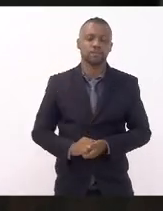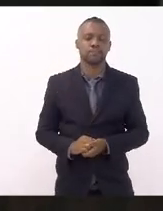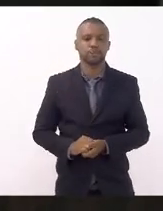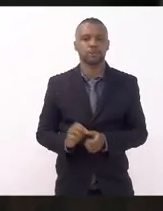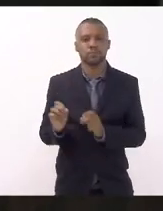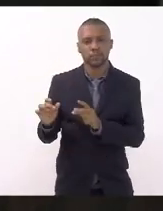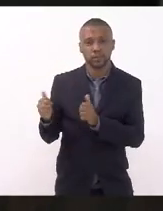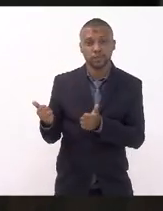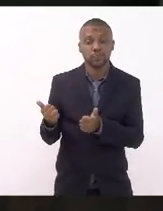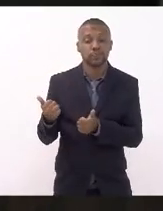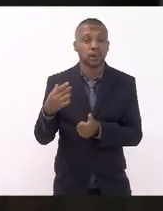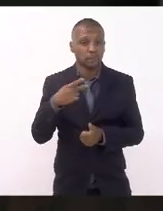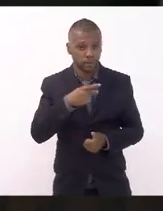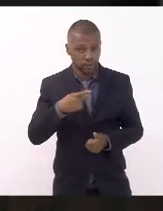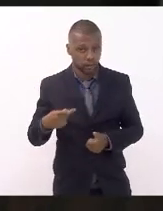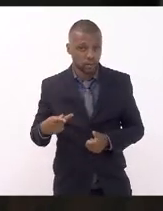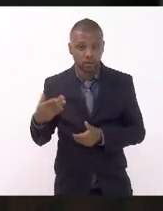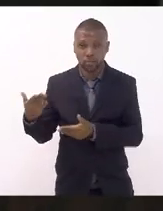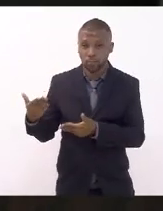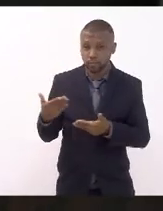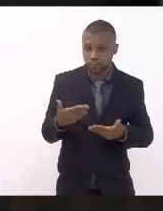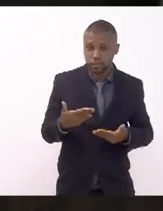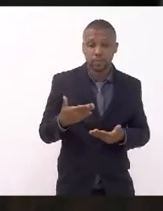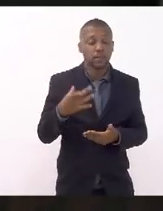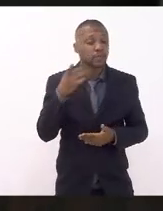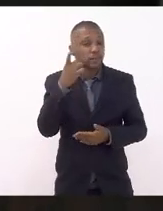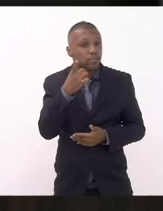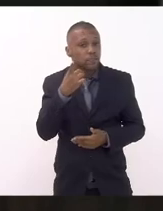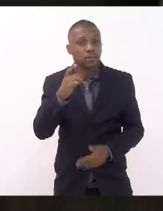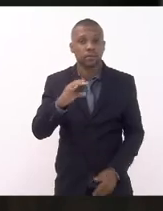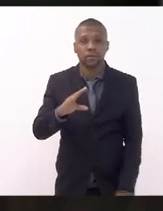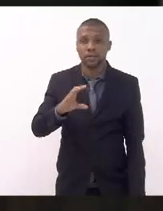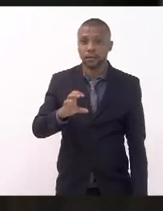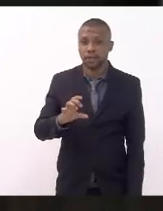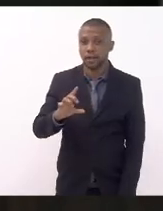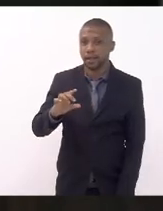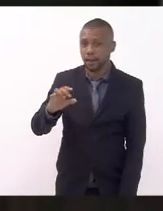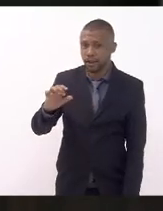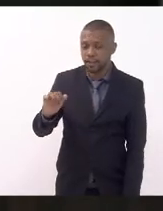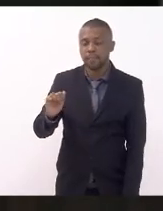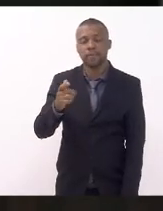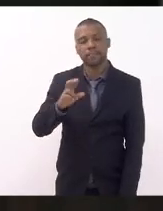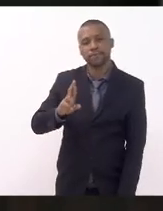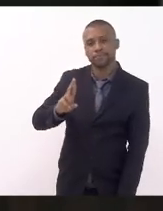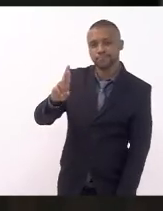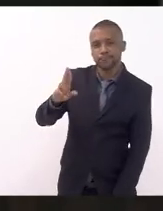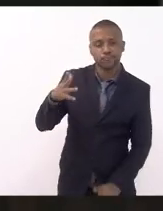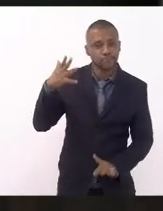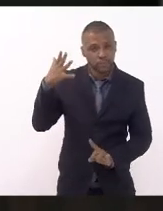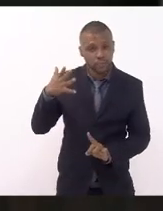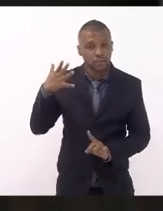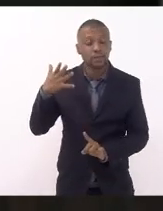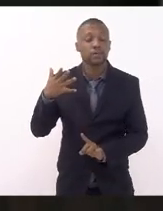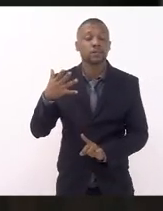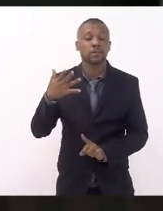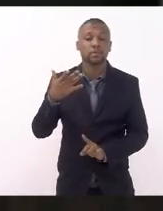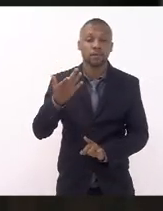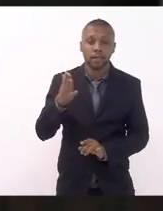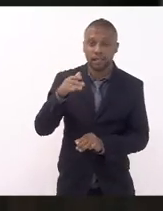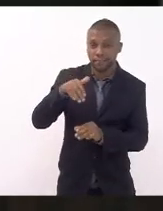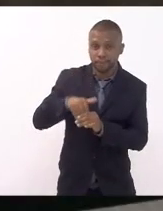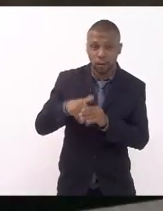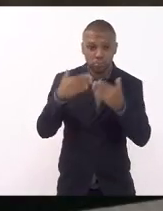a deputada Célia para ficar um pouquinho aqui pilotando. E com a palavra a deputada Renata para a declaração de